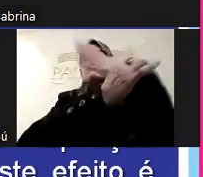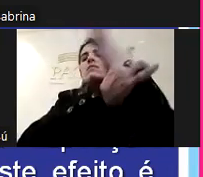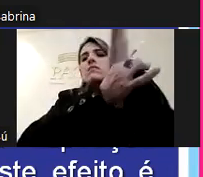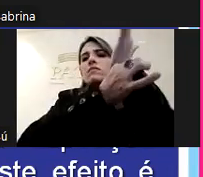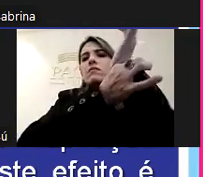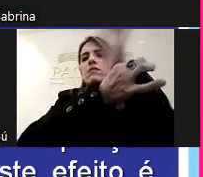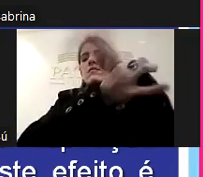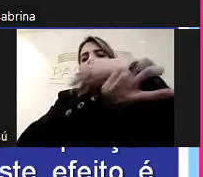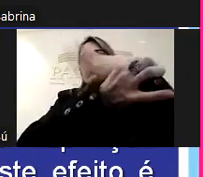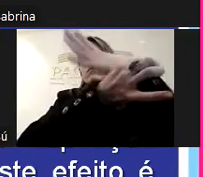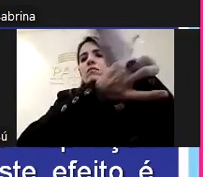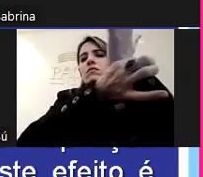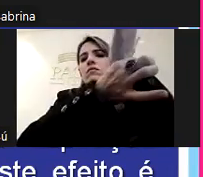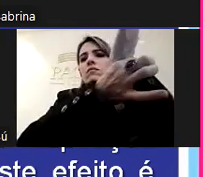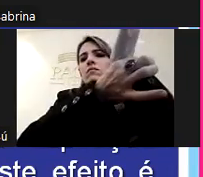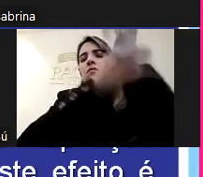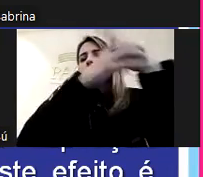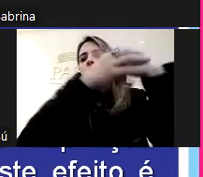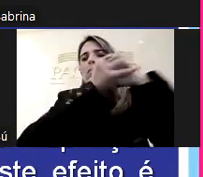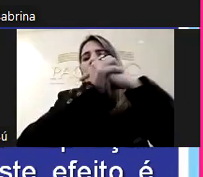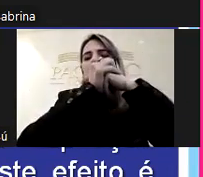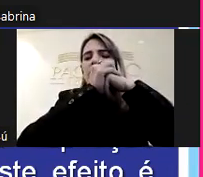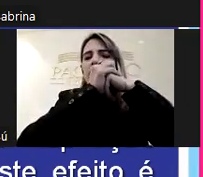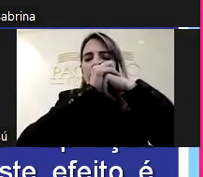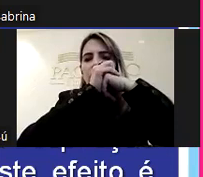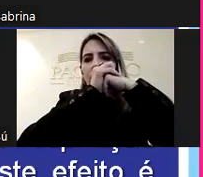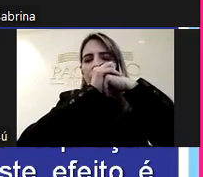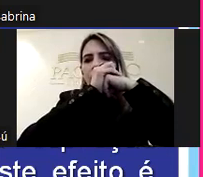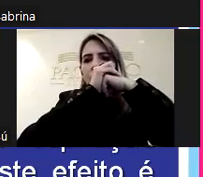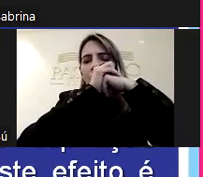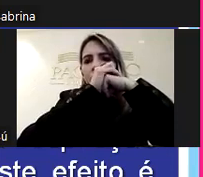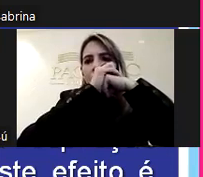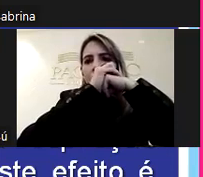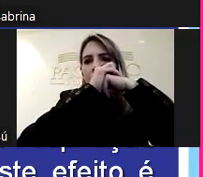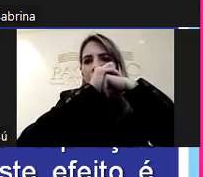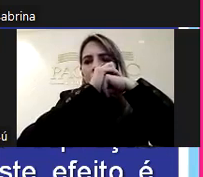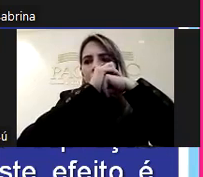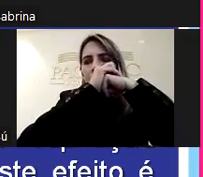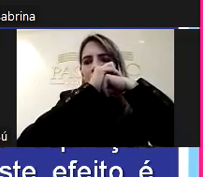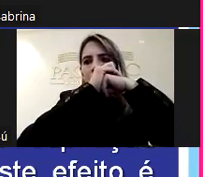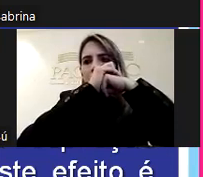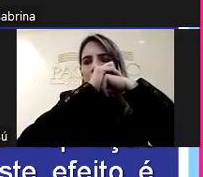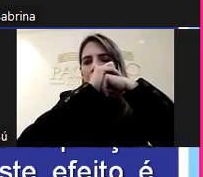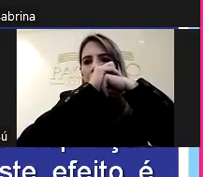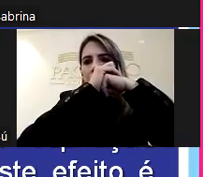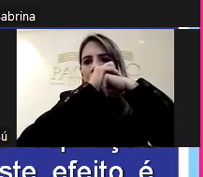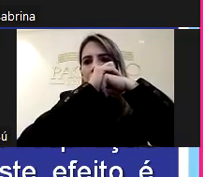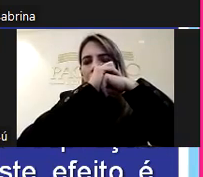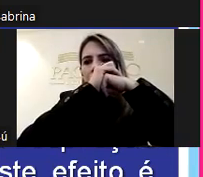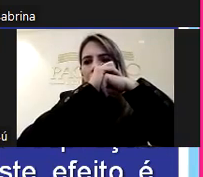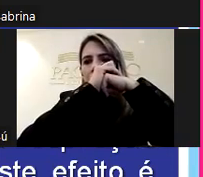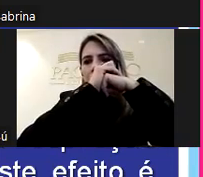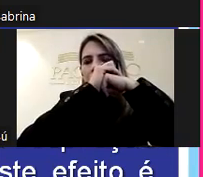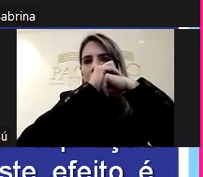Ou quando a gente vai para a academia, que começa a fazer o aquecimento, vai lá para a esteira, começa devagarzinho, vai aumentando a